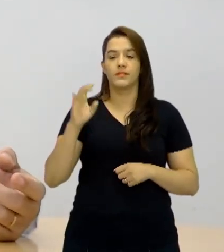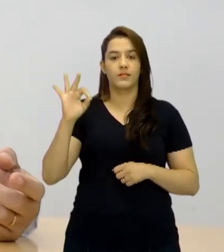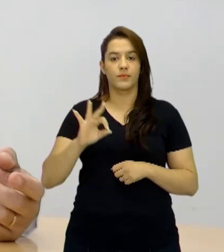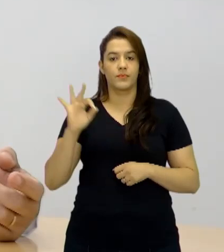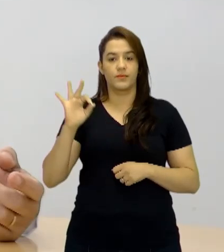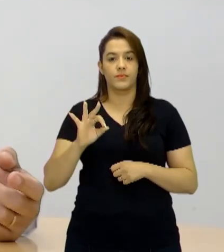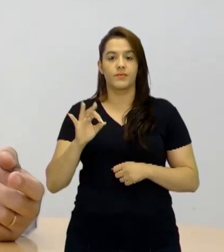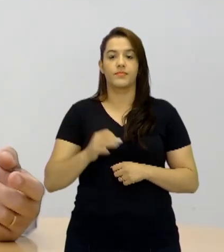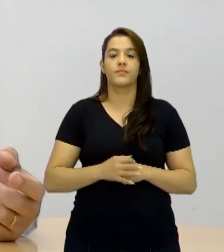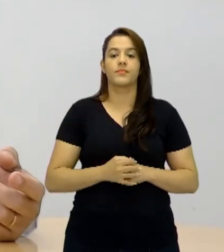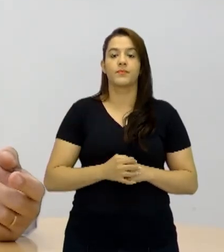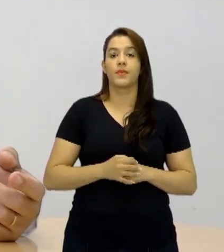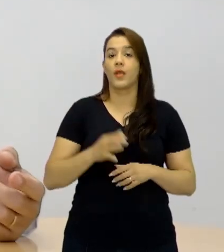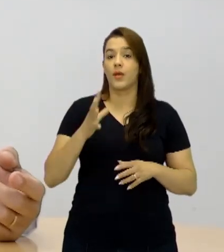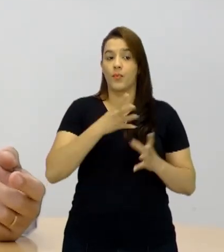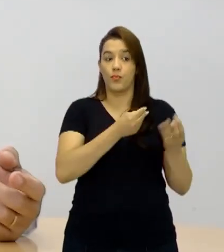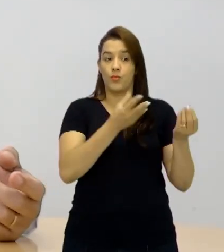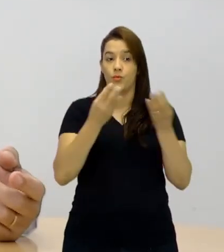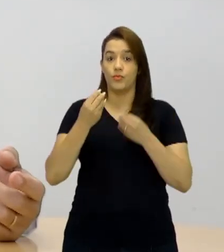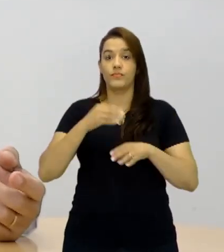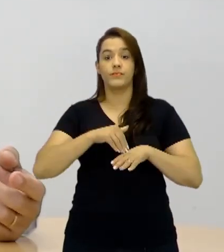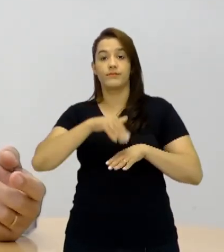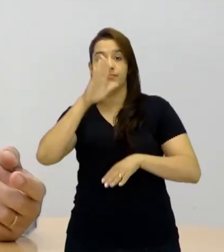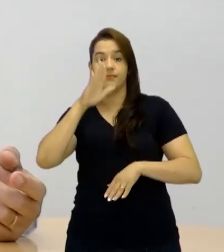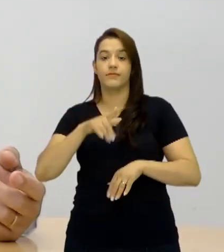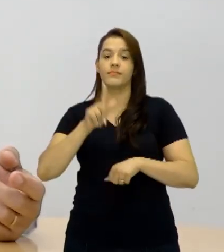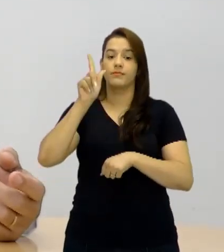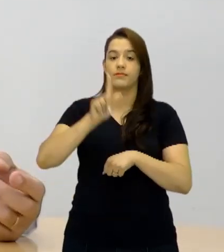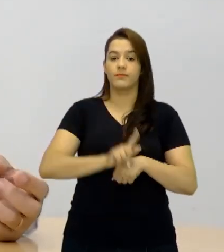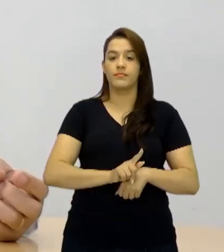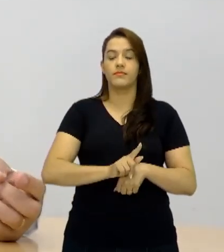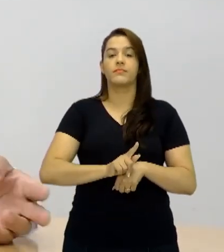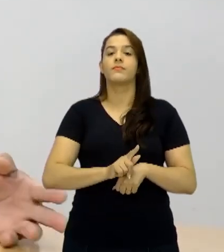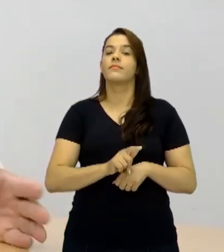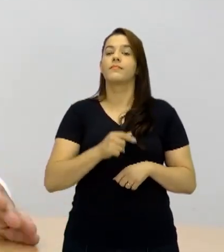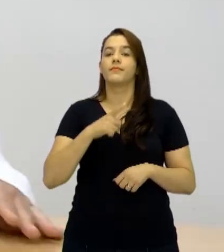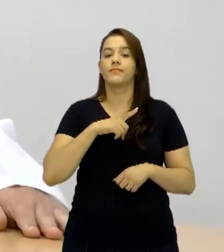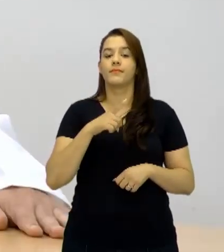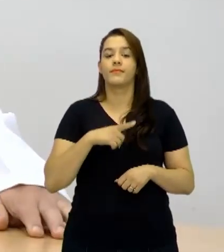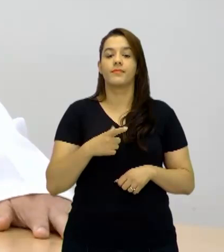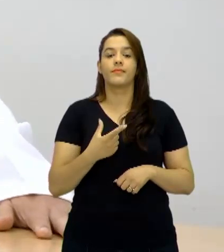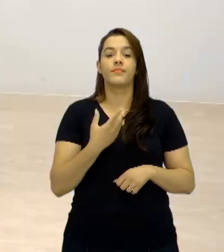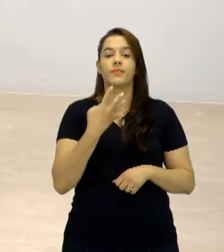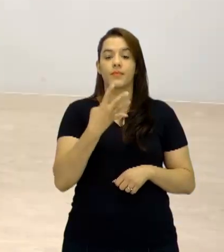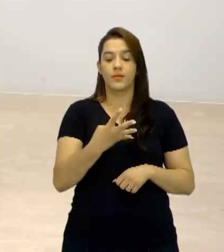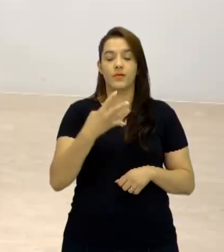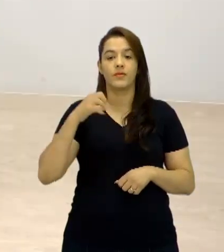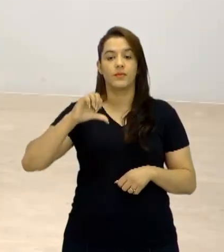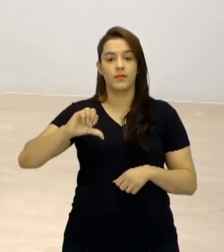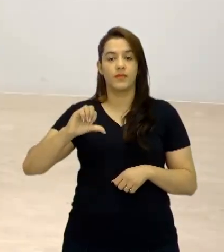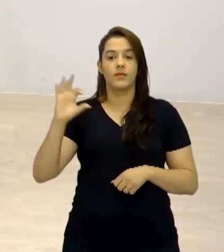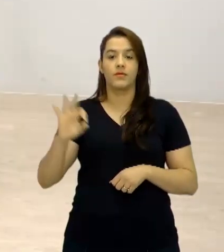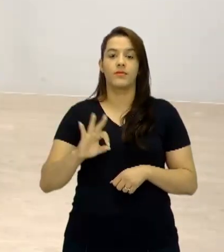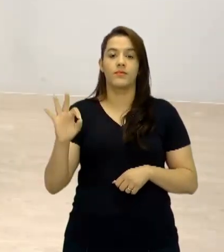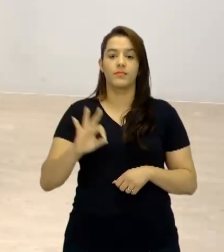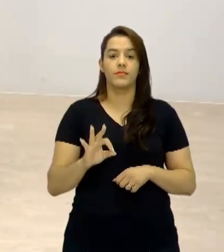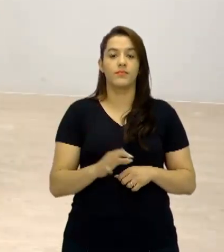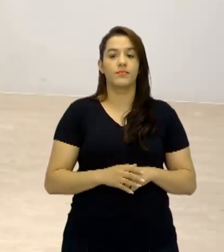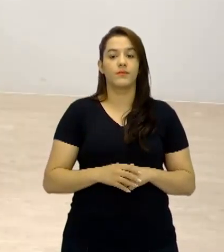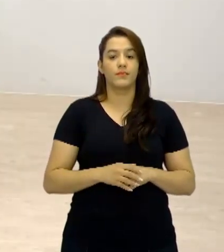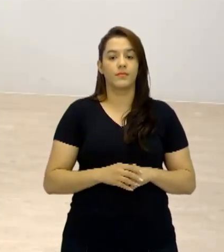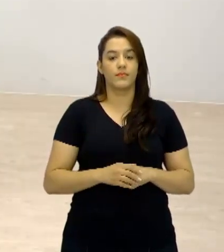25%. Agora, a grande maioria, 49%. Alternativa C. Quanto, de Joel? 49%. Ah, então. O